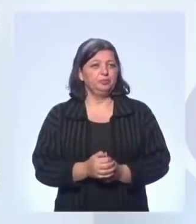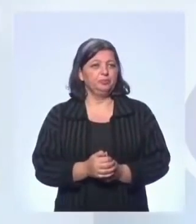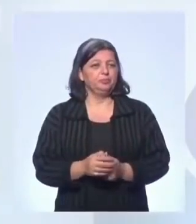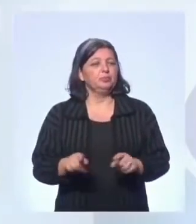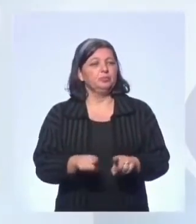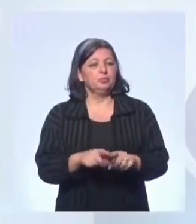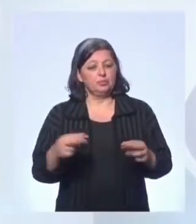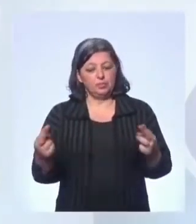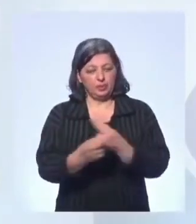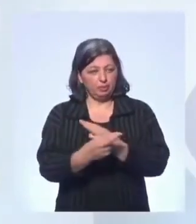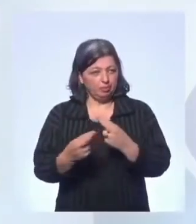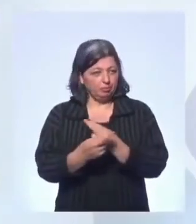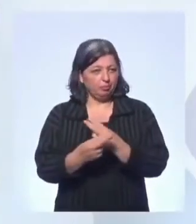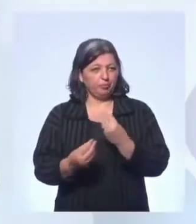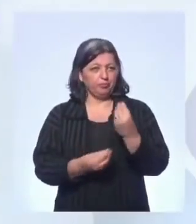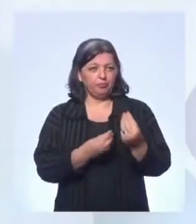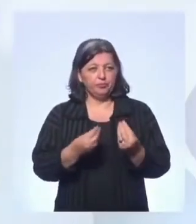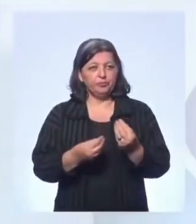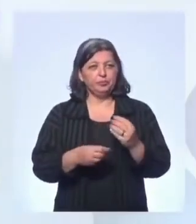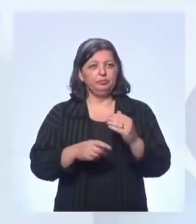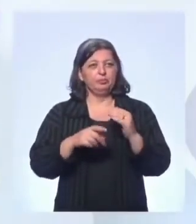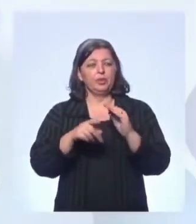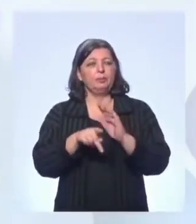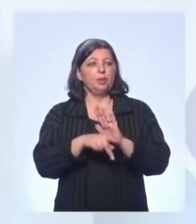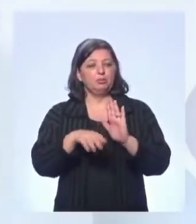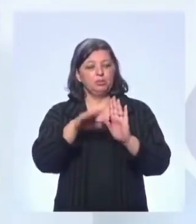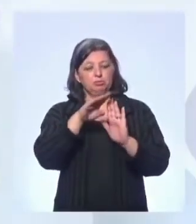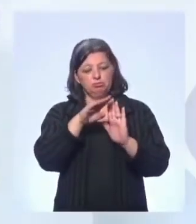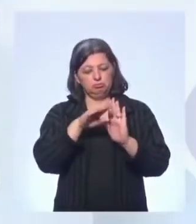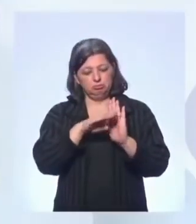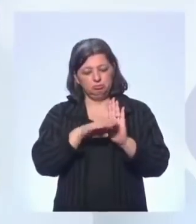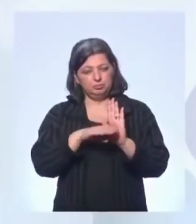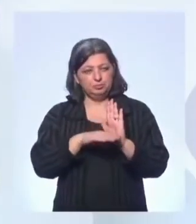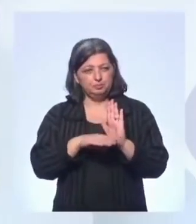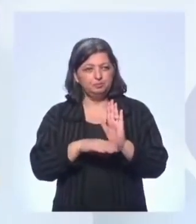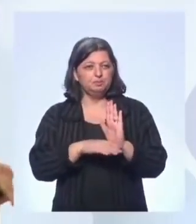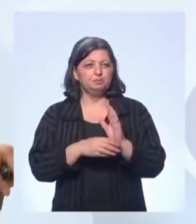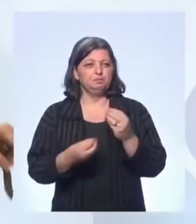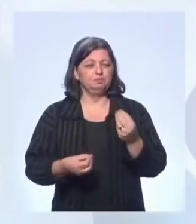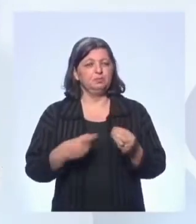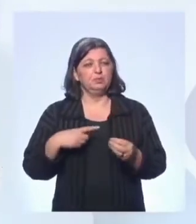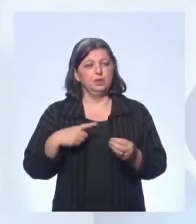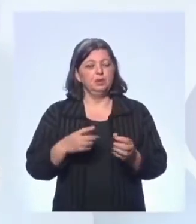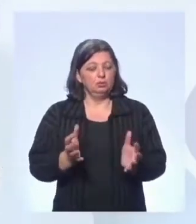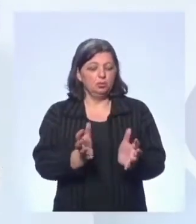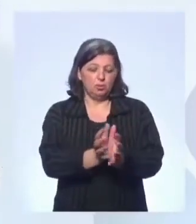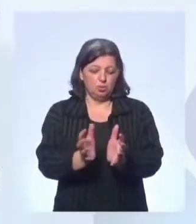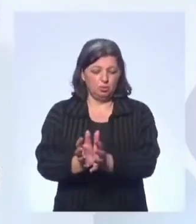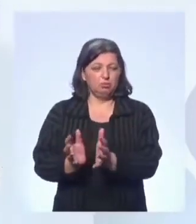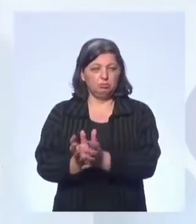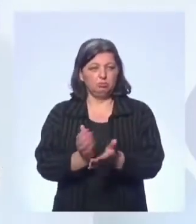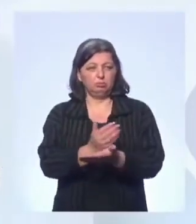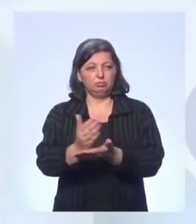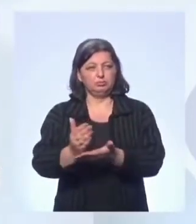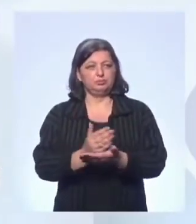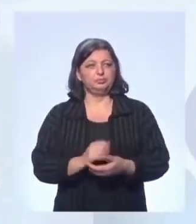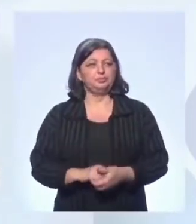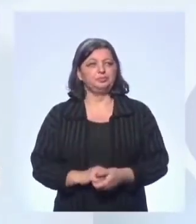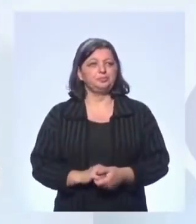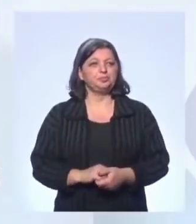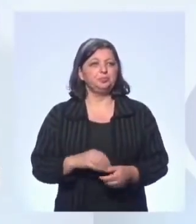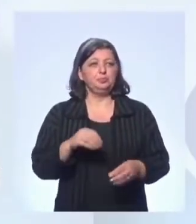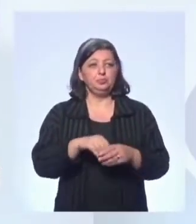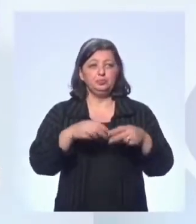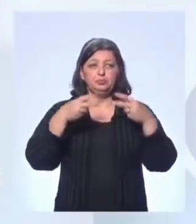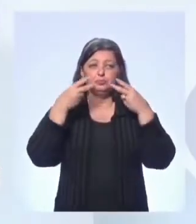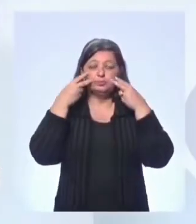de hierarquia que existe também dentro das tribos indígenas. E aí a marca